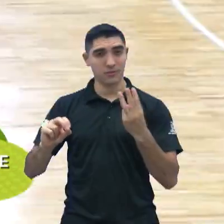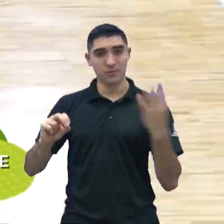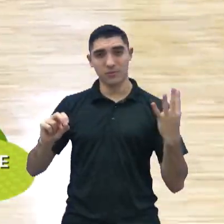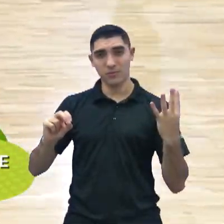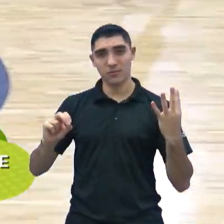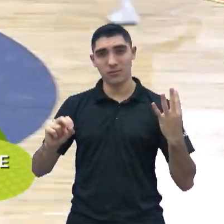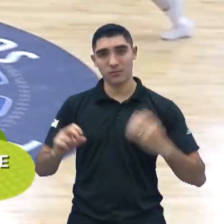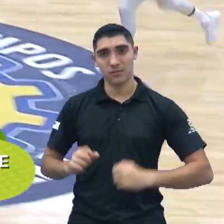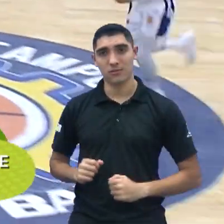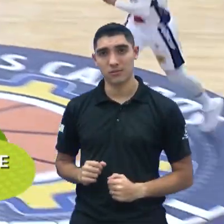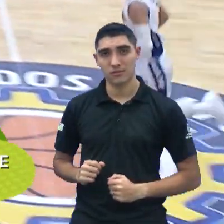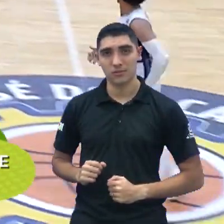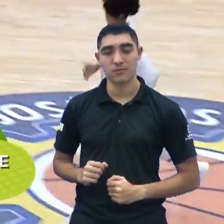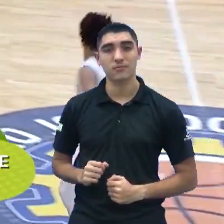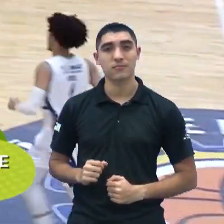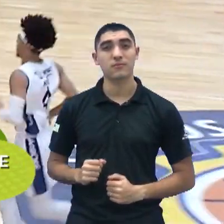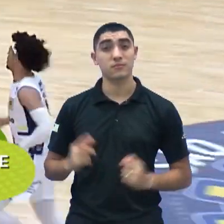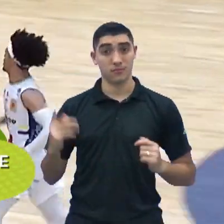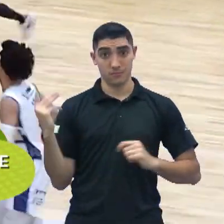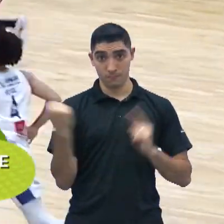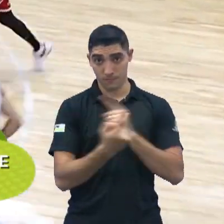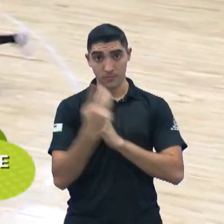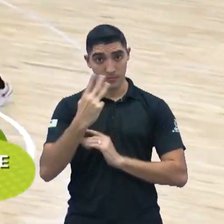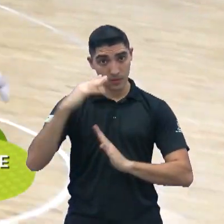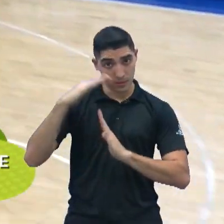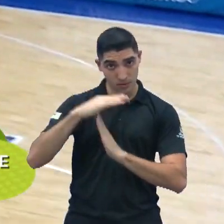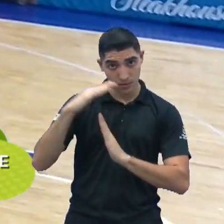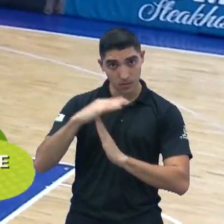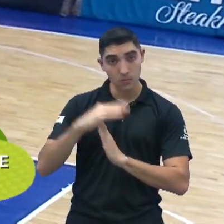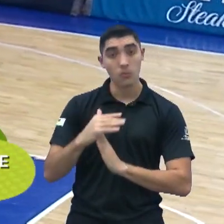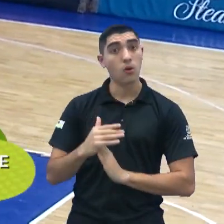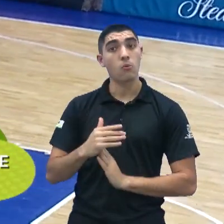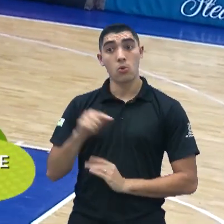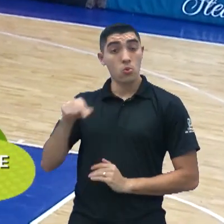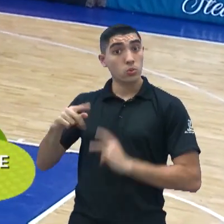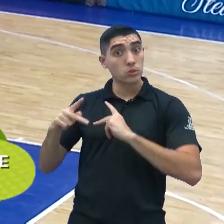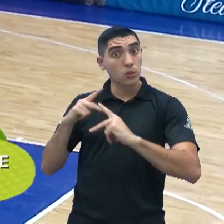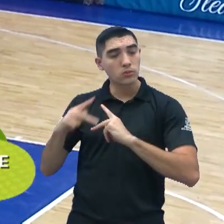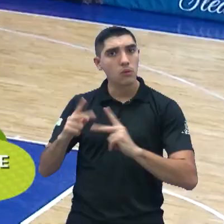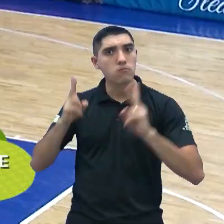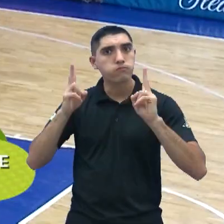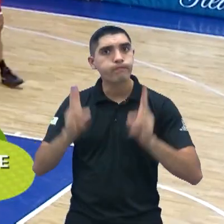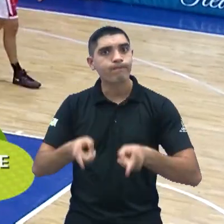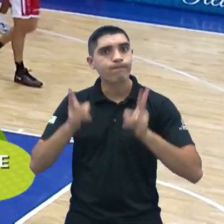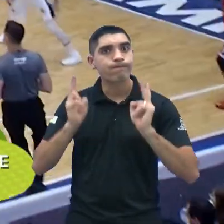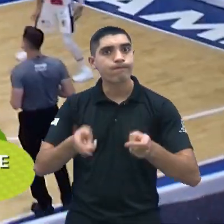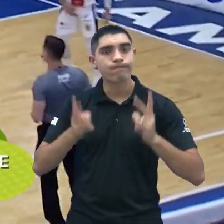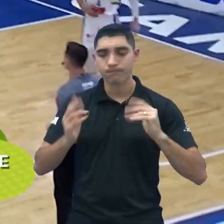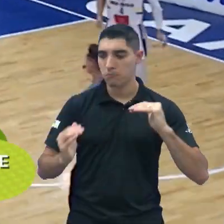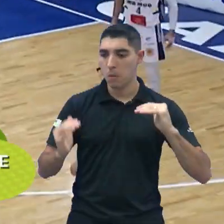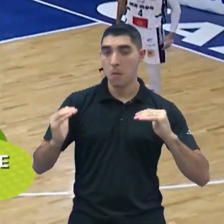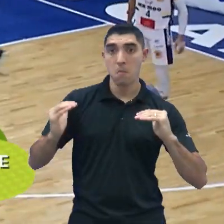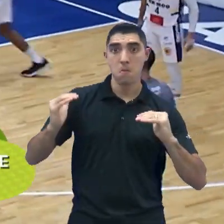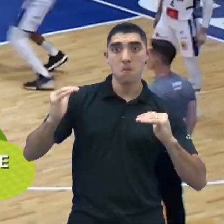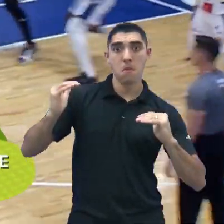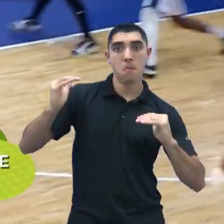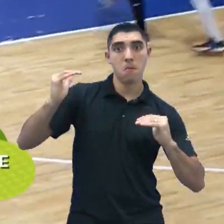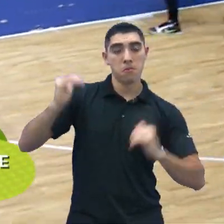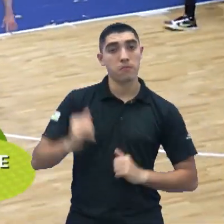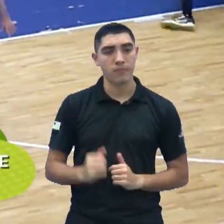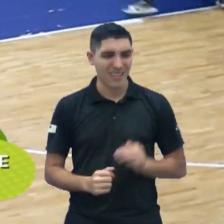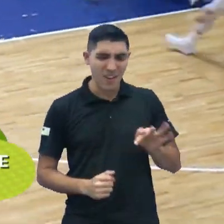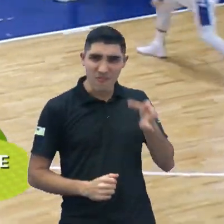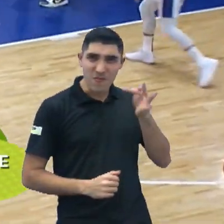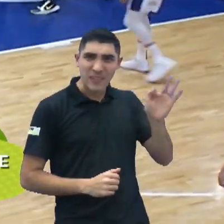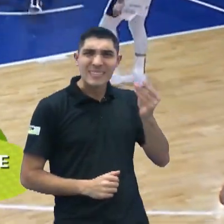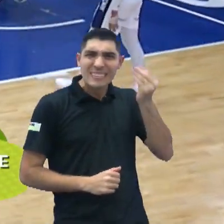50-34. Na volta do vestiário, o ritmo joseense continuou forte. Franca até